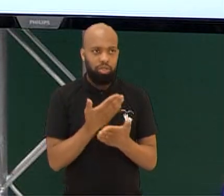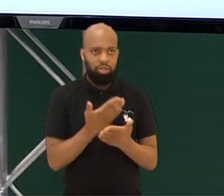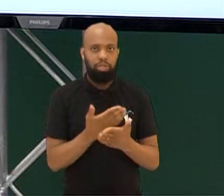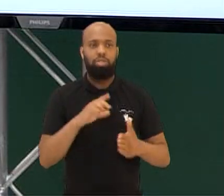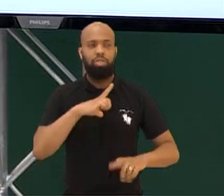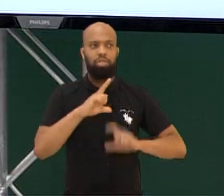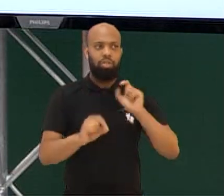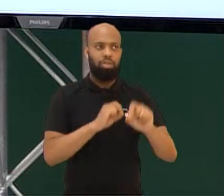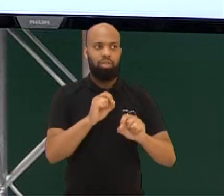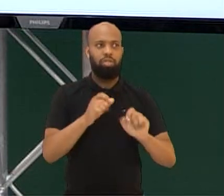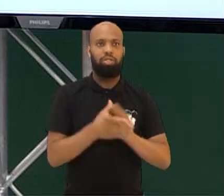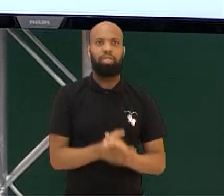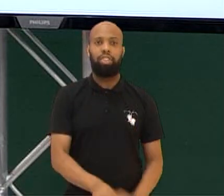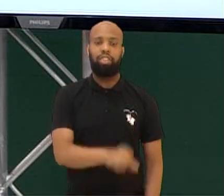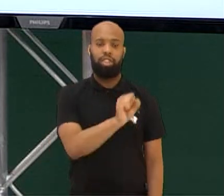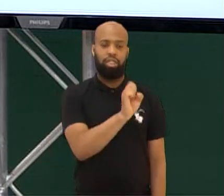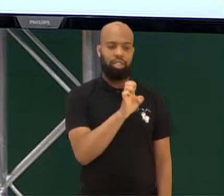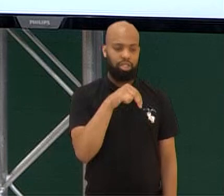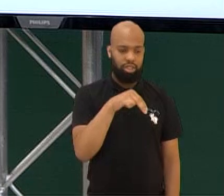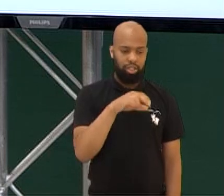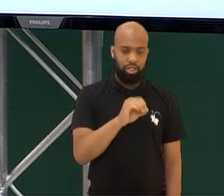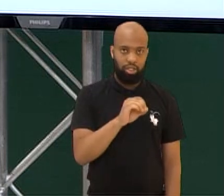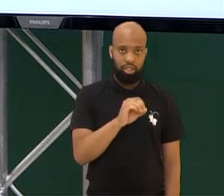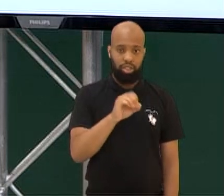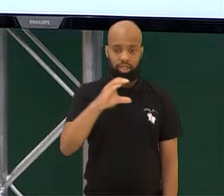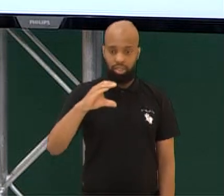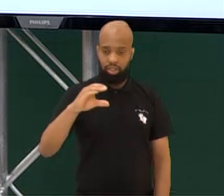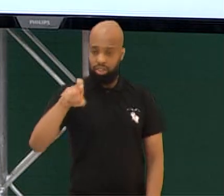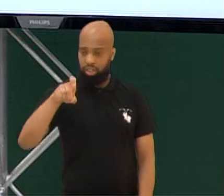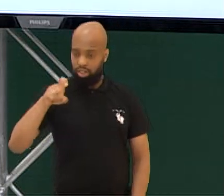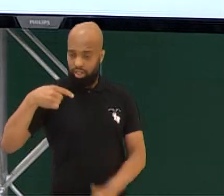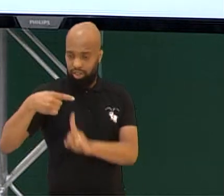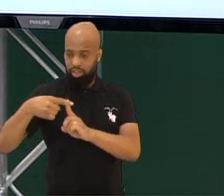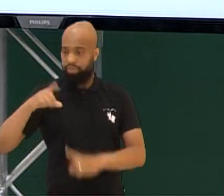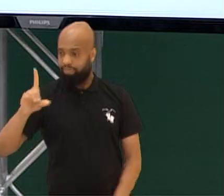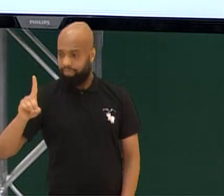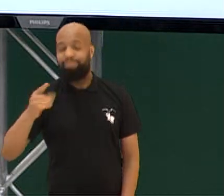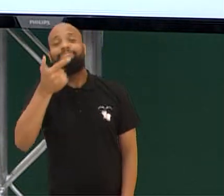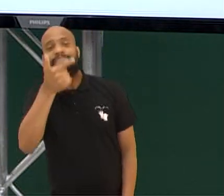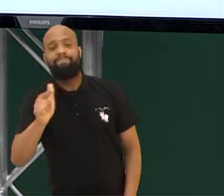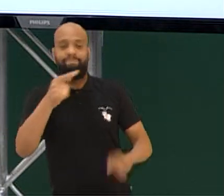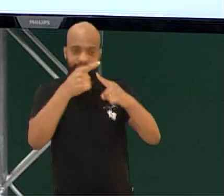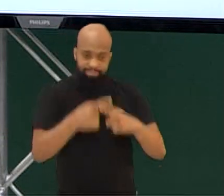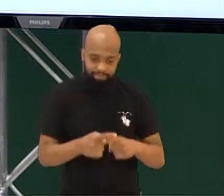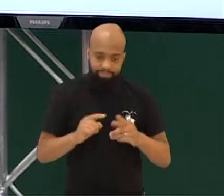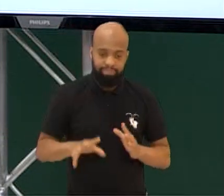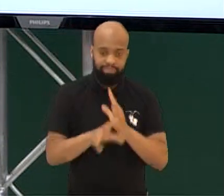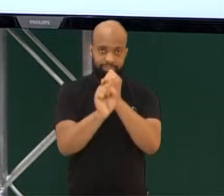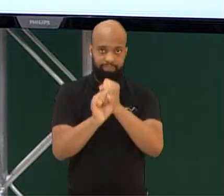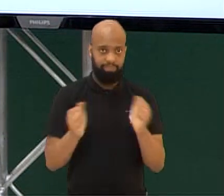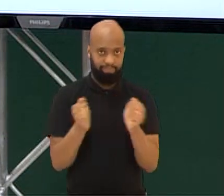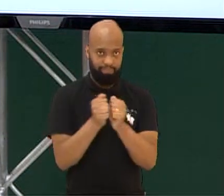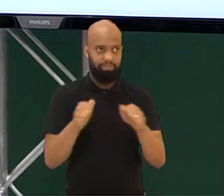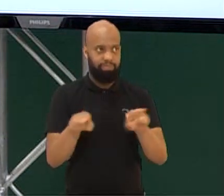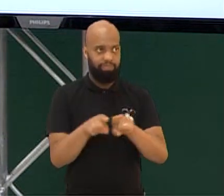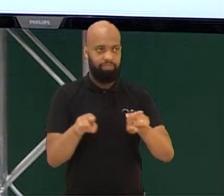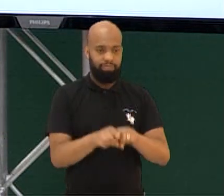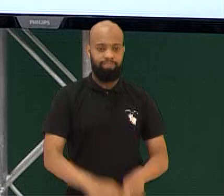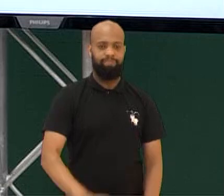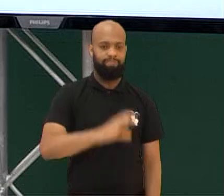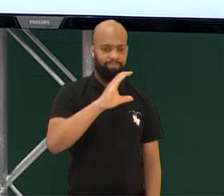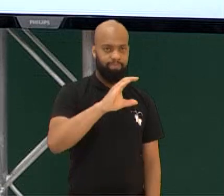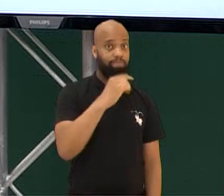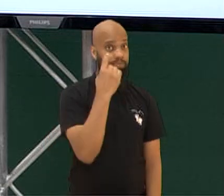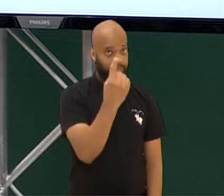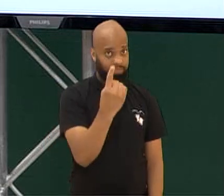Seno de CX mais D. Novamente, uma multiplicação e uma soma. Então, o C vai ser